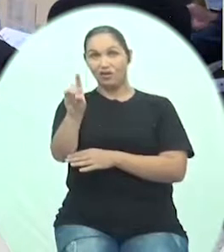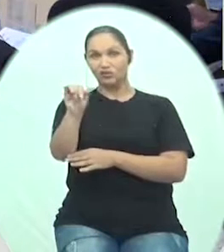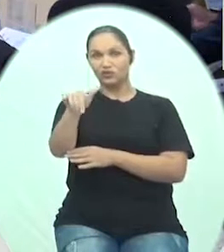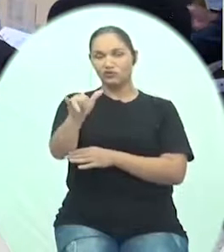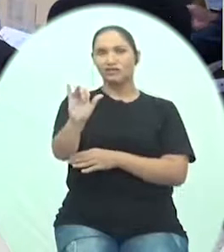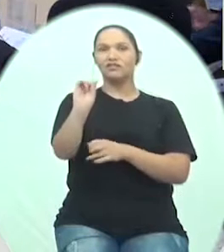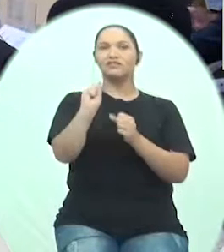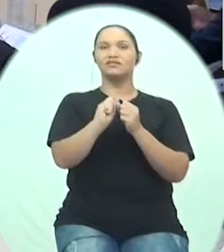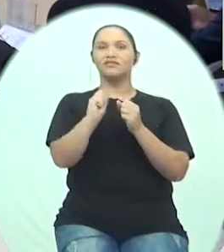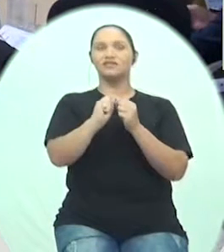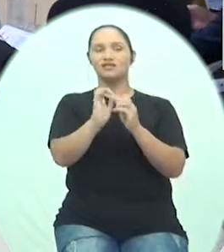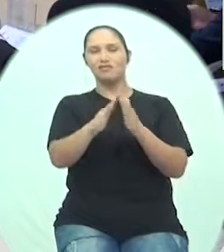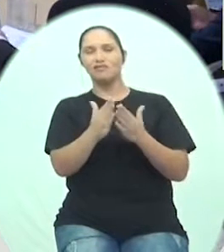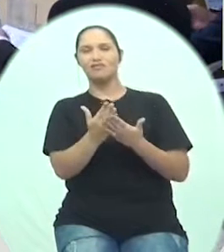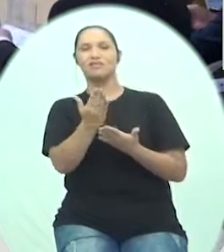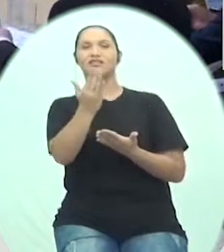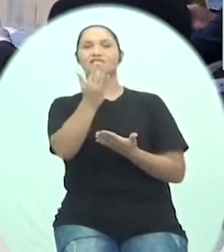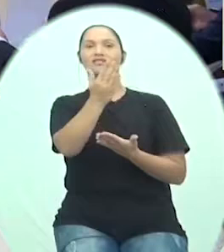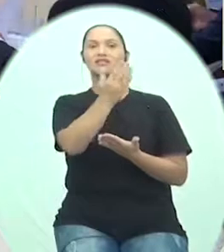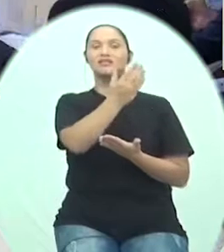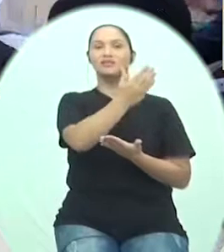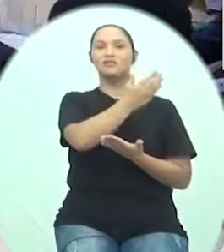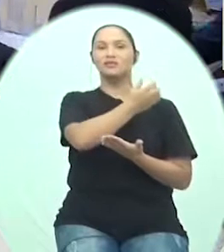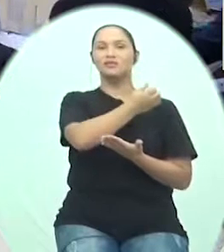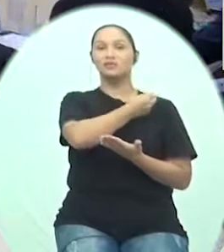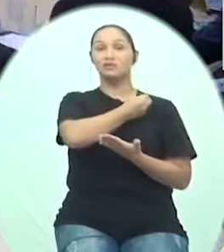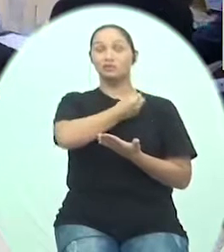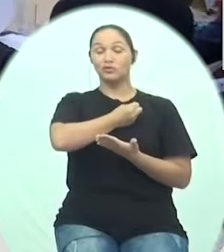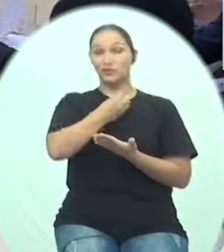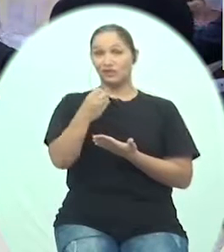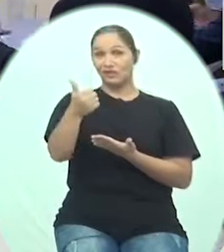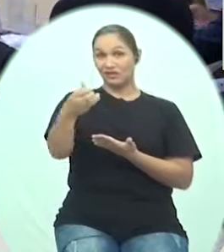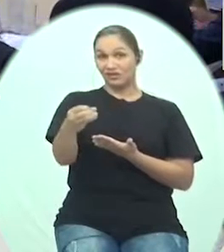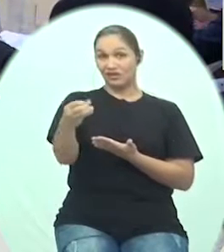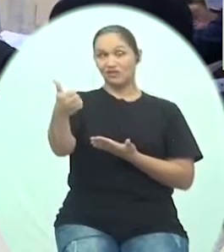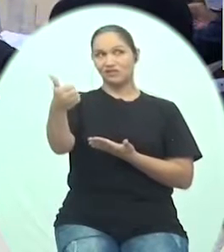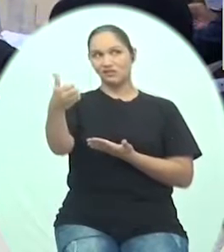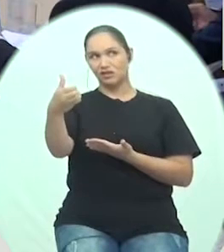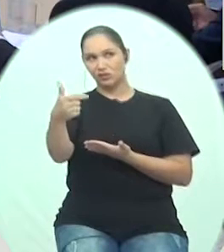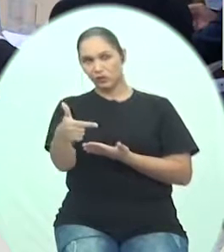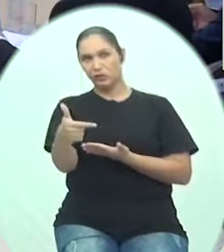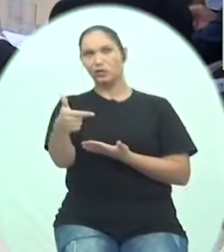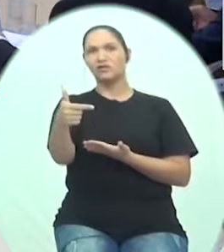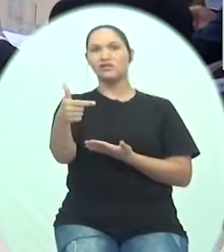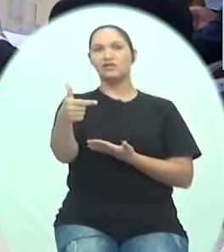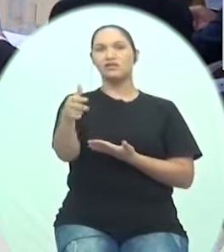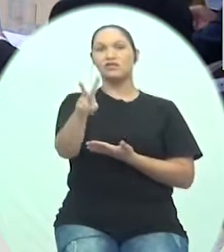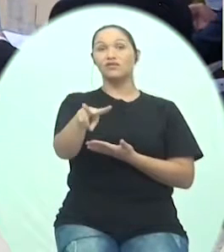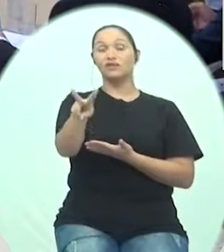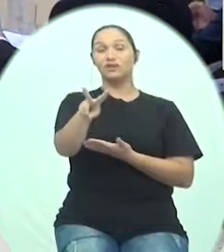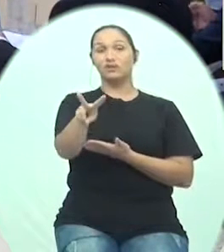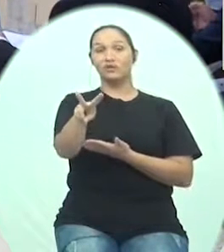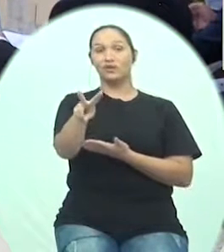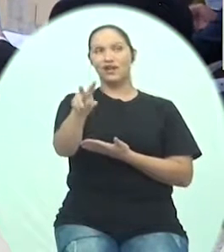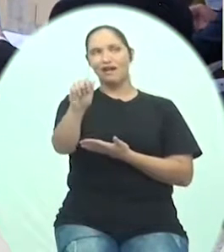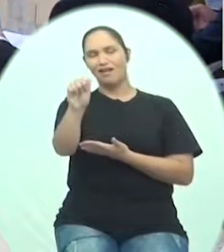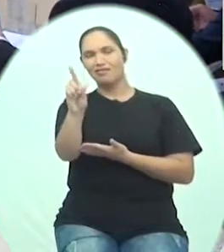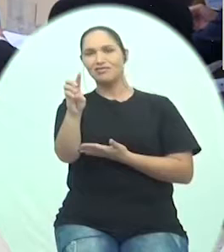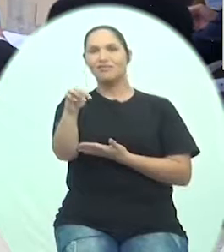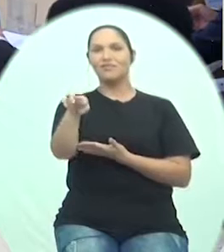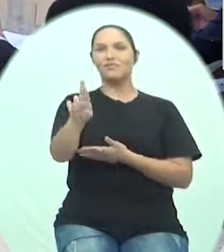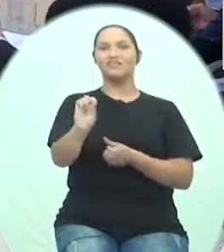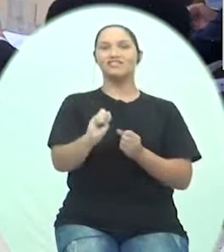potele requerimento 011/2020 de autoria do vereador Ademir